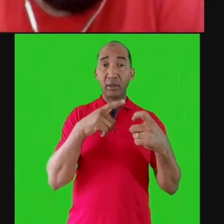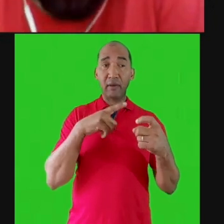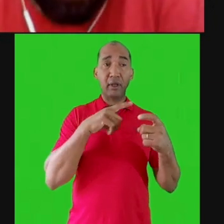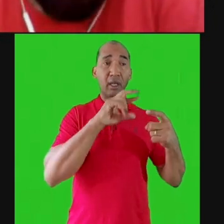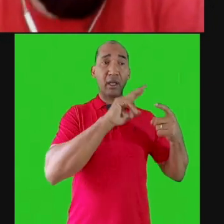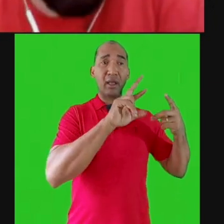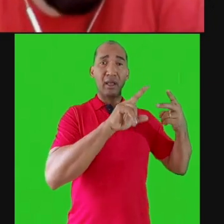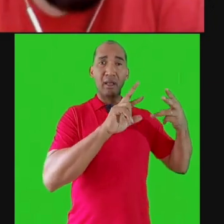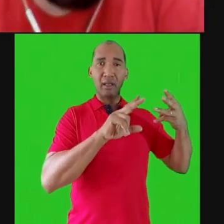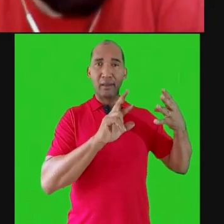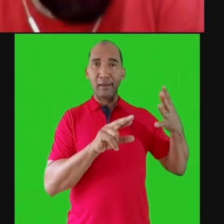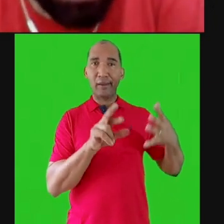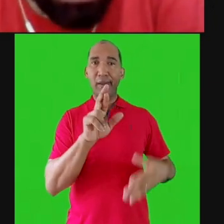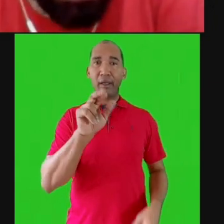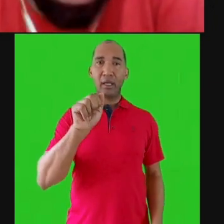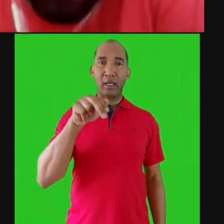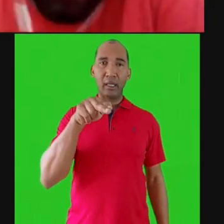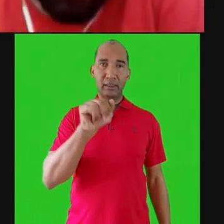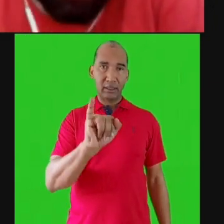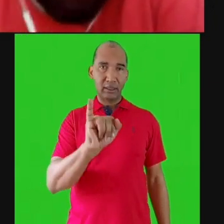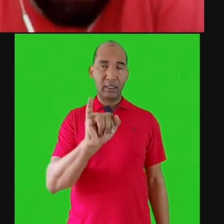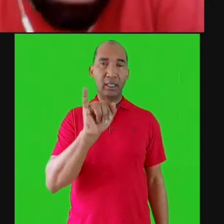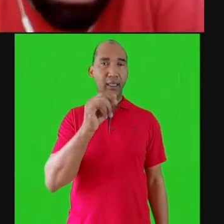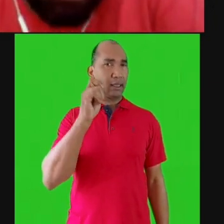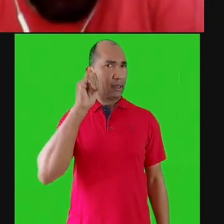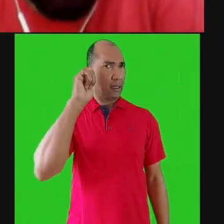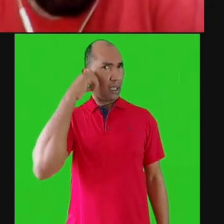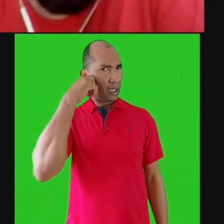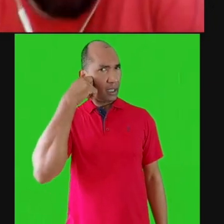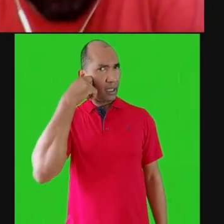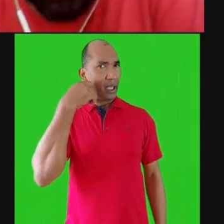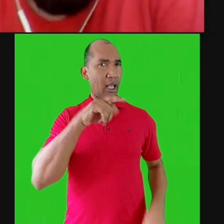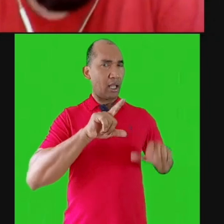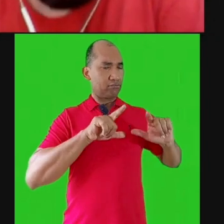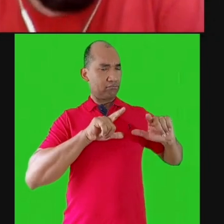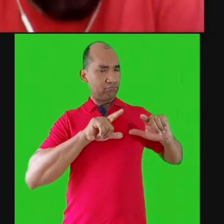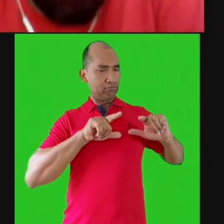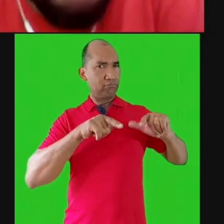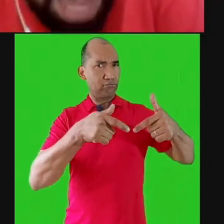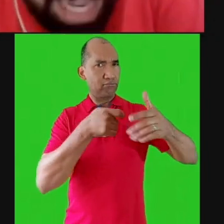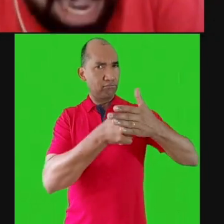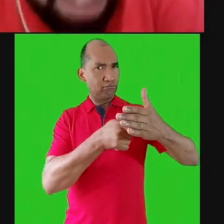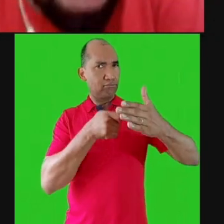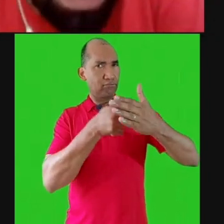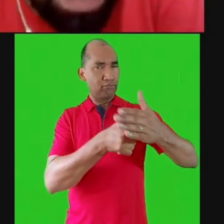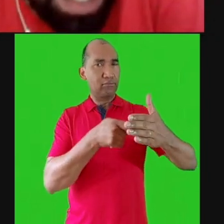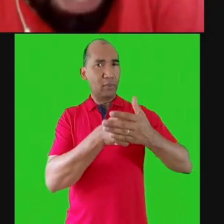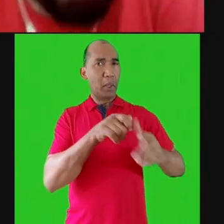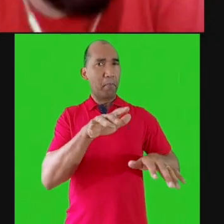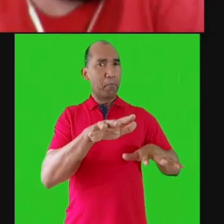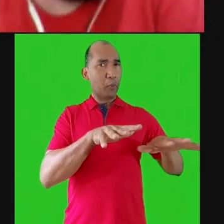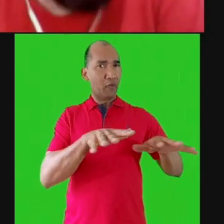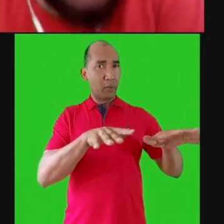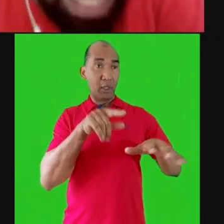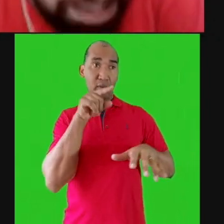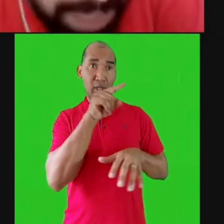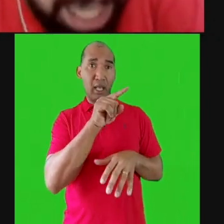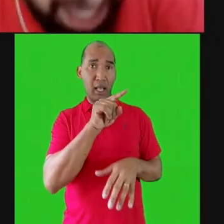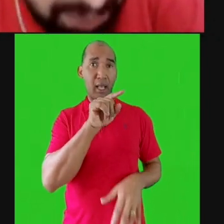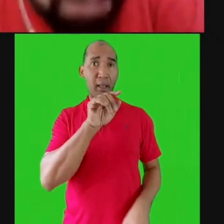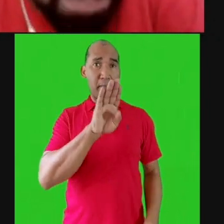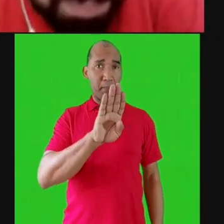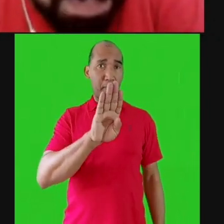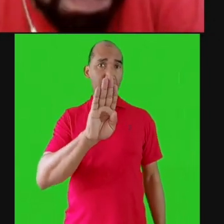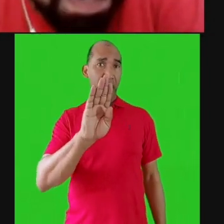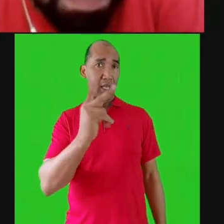que é negra, ativista desse movimento lá em BH, na cidade dela, Miss Plus Size